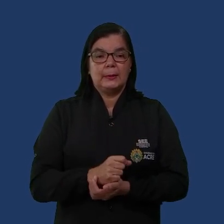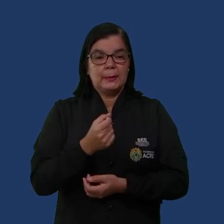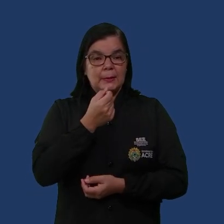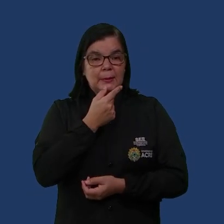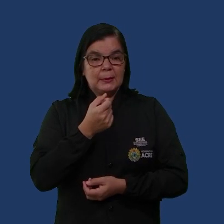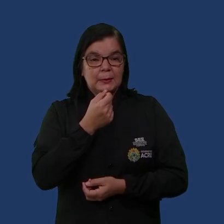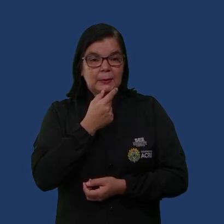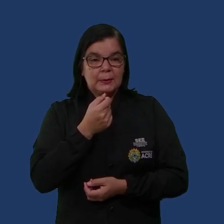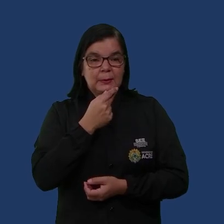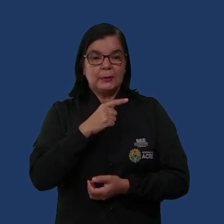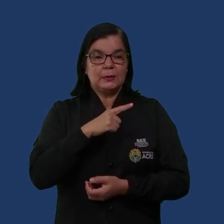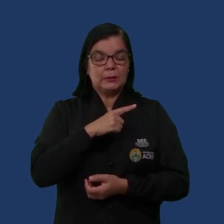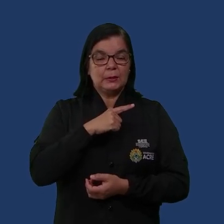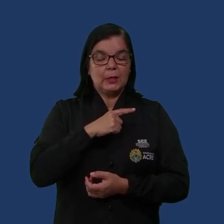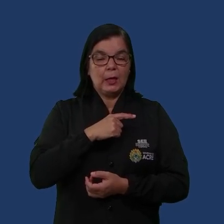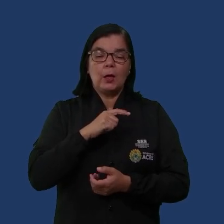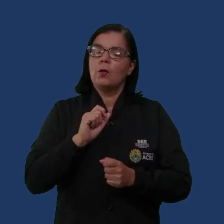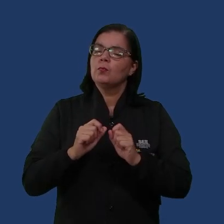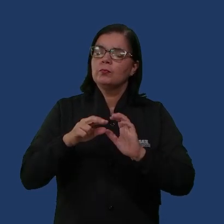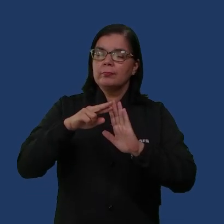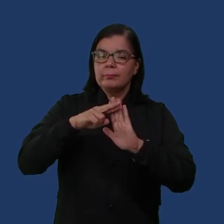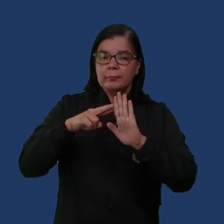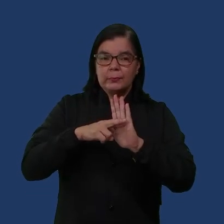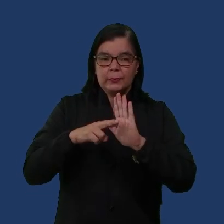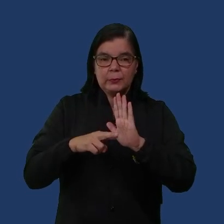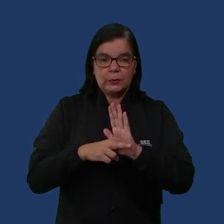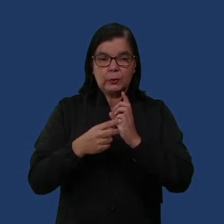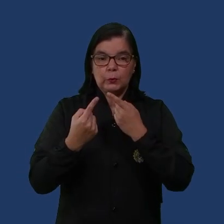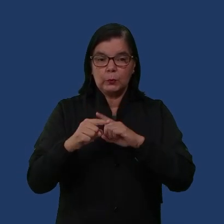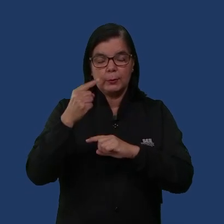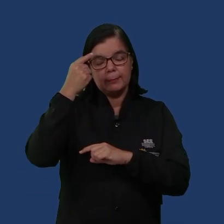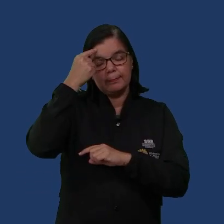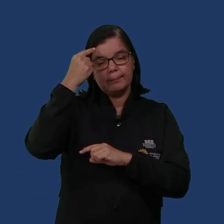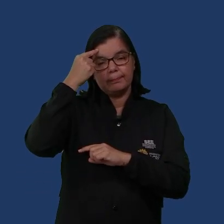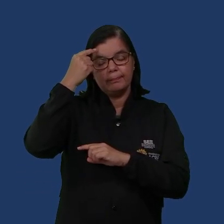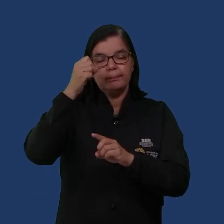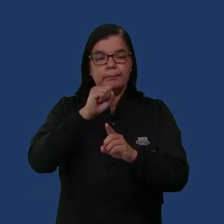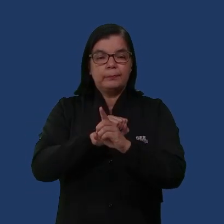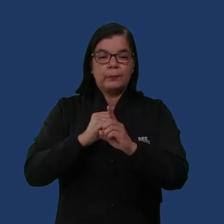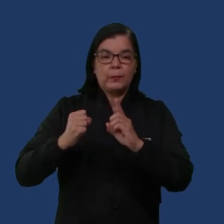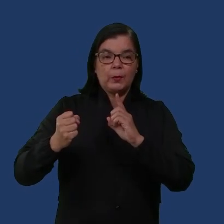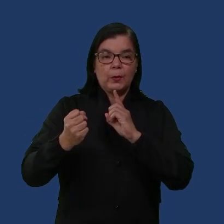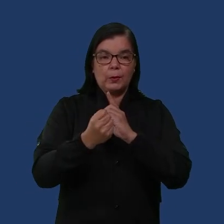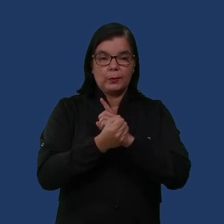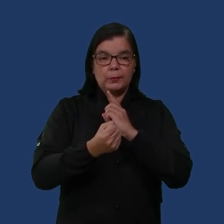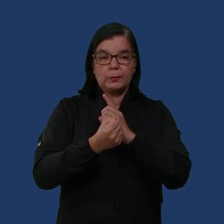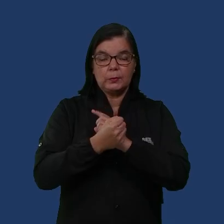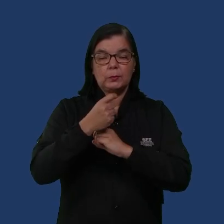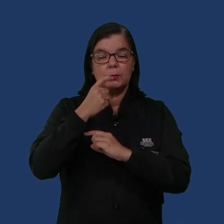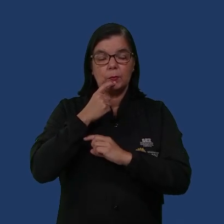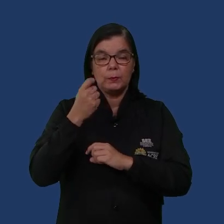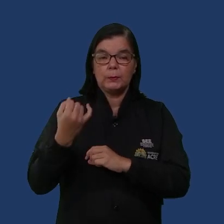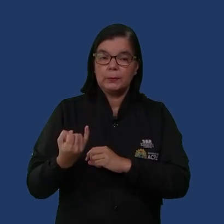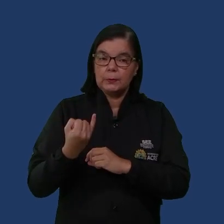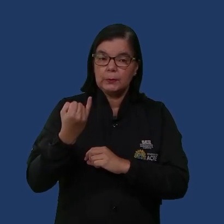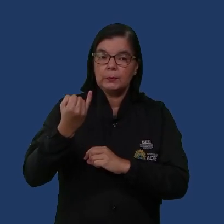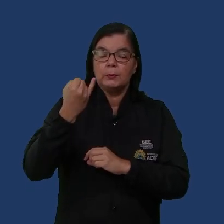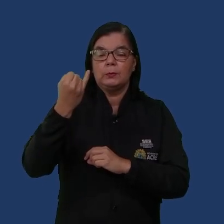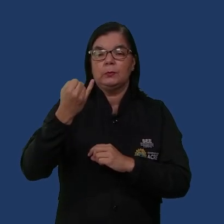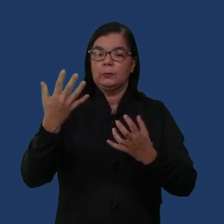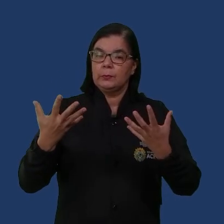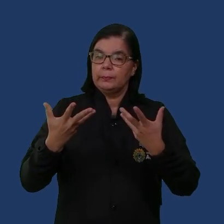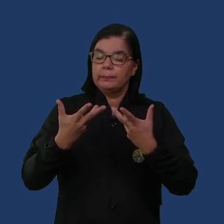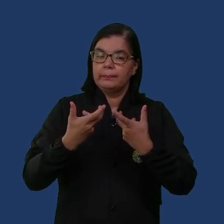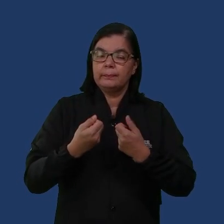sátira, a paródia desafia normas e provoca reflexões sobre a sociedade, tornando-se